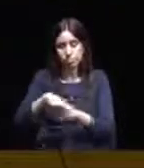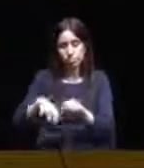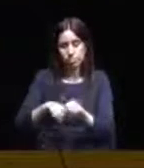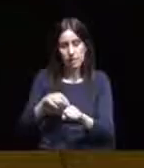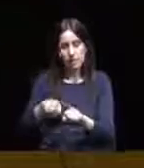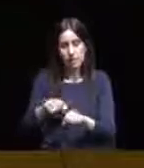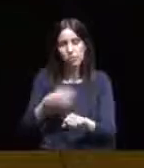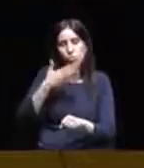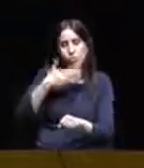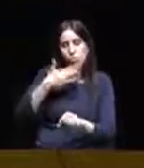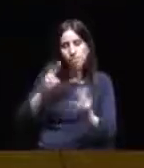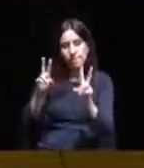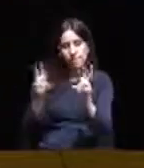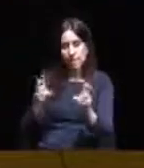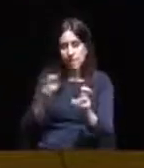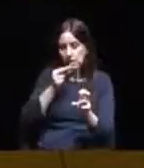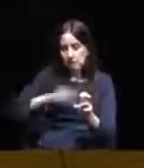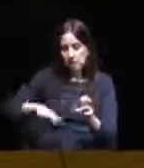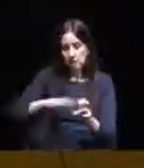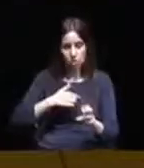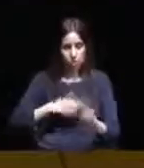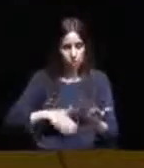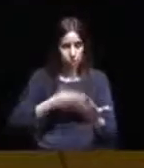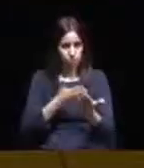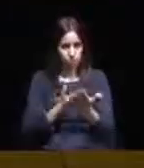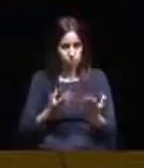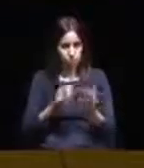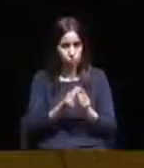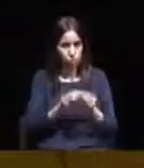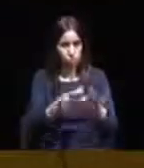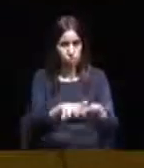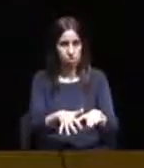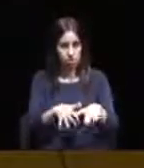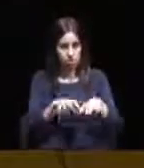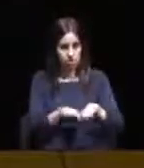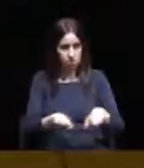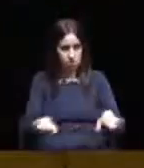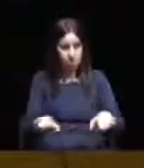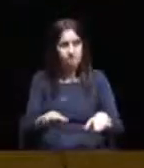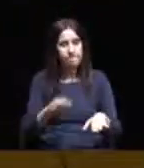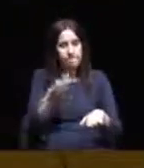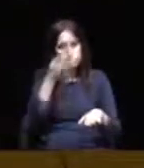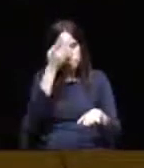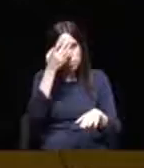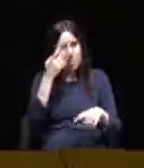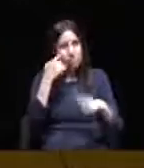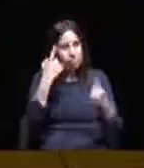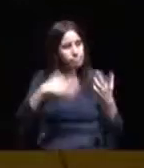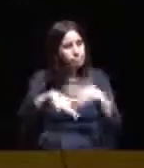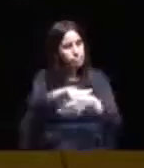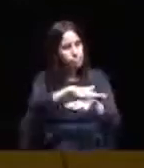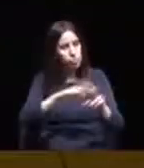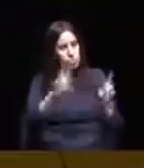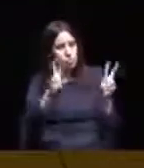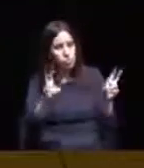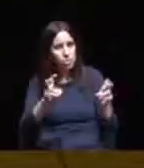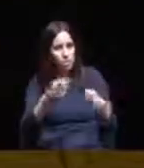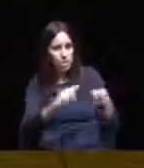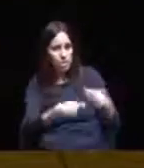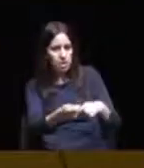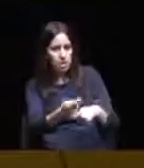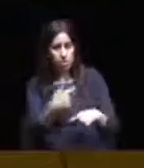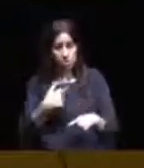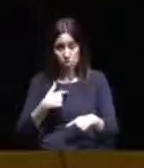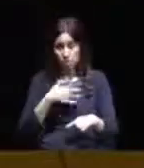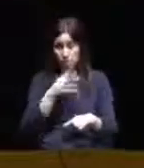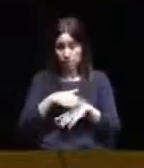permuta destes terrenos, propusemos, em conjunto com a mesa da Assembleia Municipal, uma audição pública sobre essa alienação. Mas fomos mais